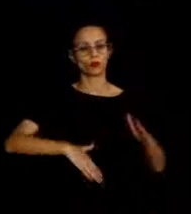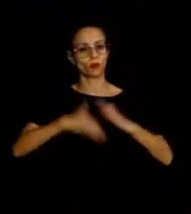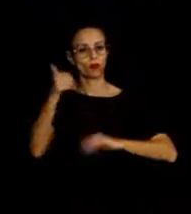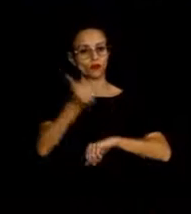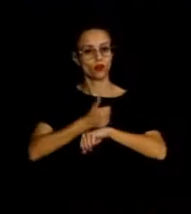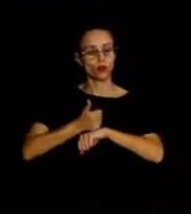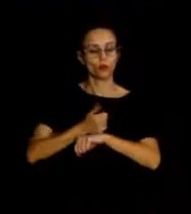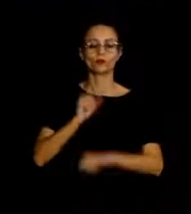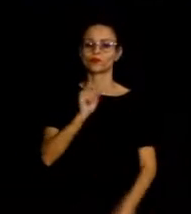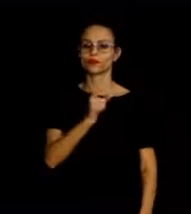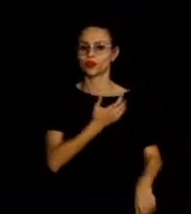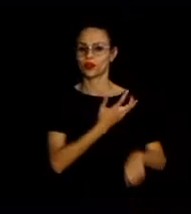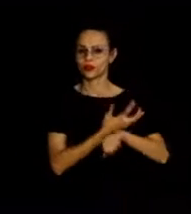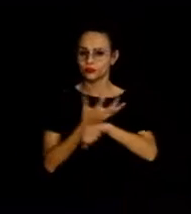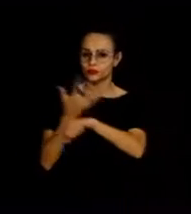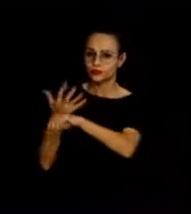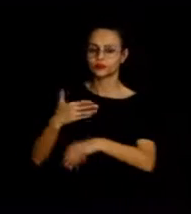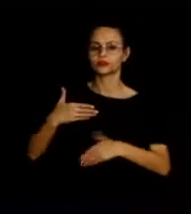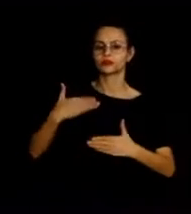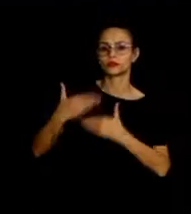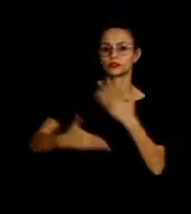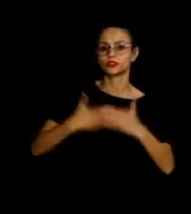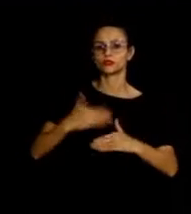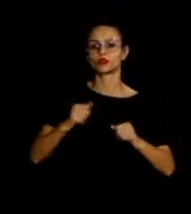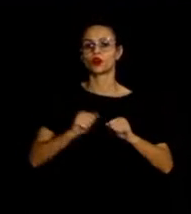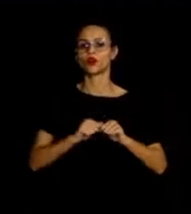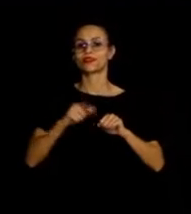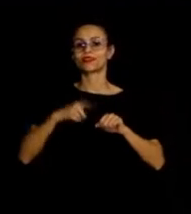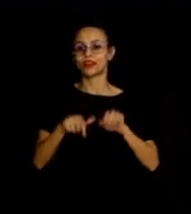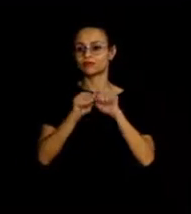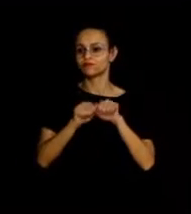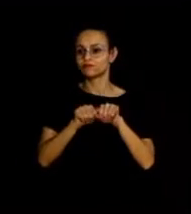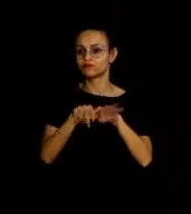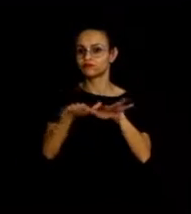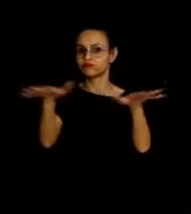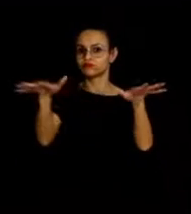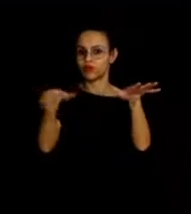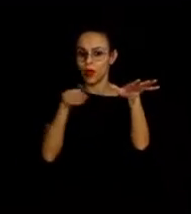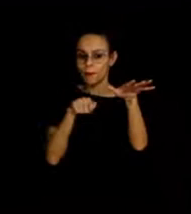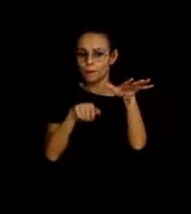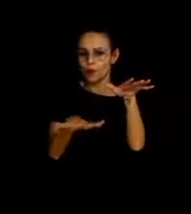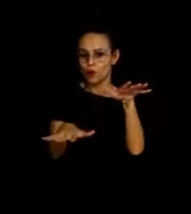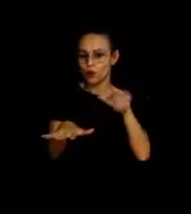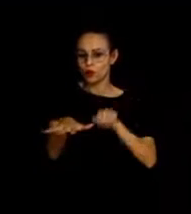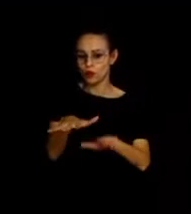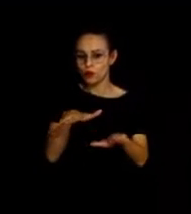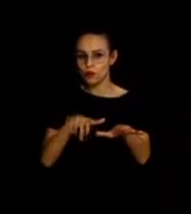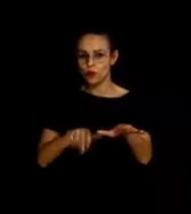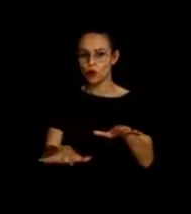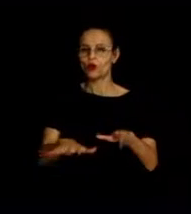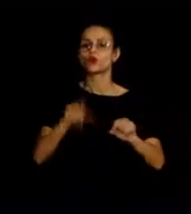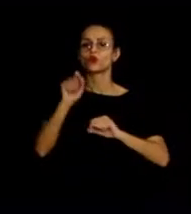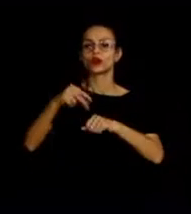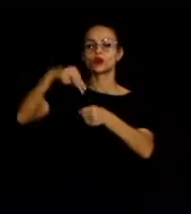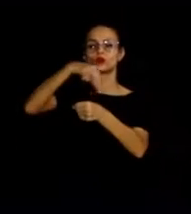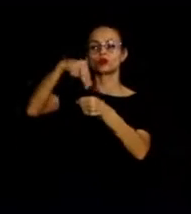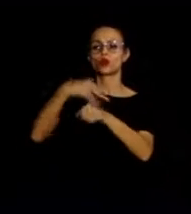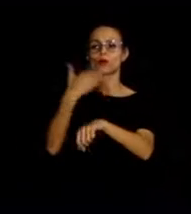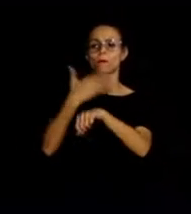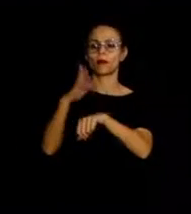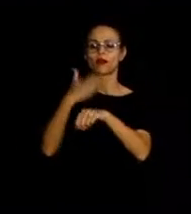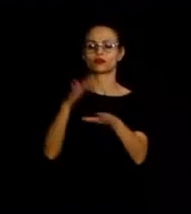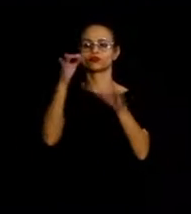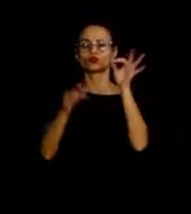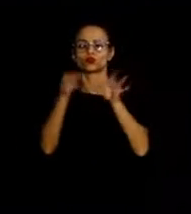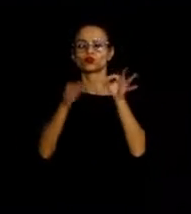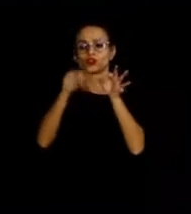ela se desenvolvem debaixo de um guarda-chuva do núcleo de prática jurídica o que que é o núcleo de